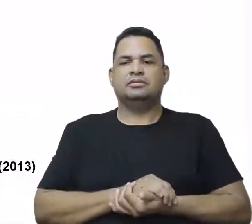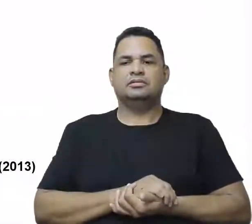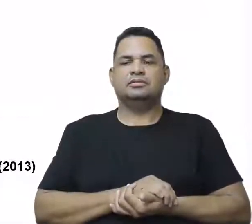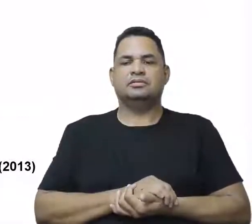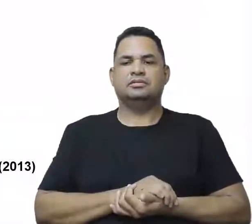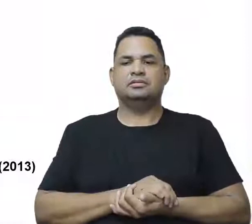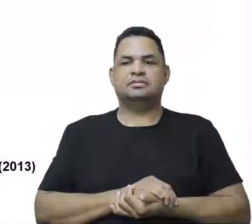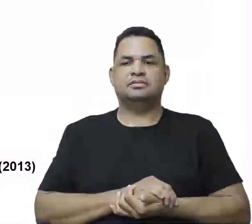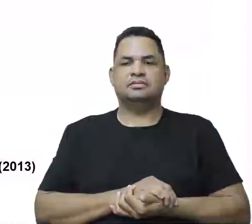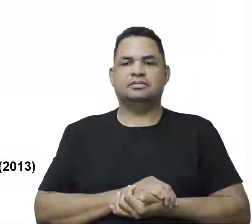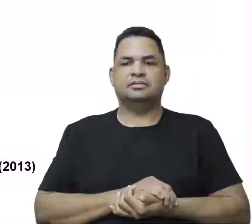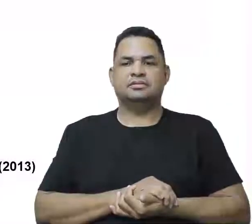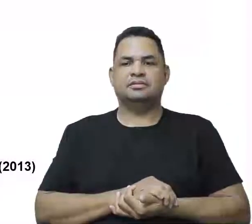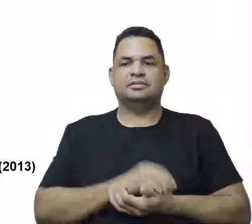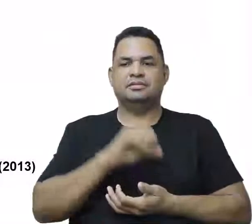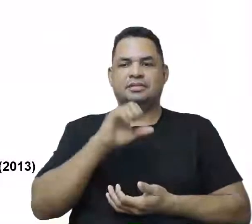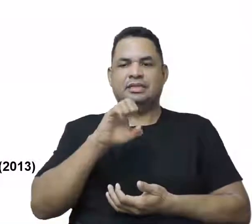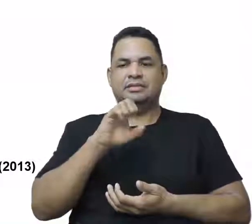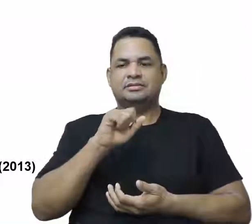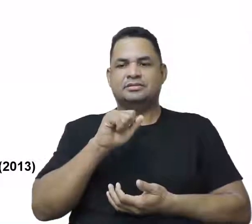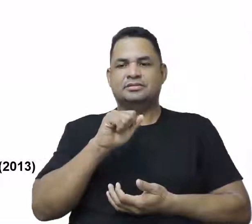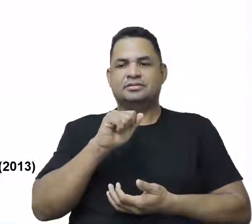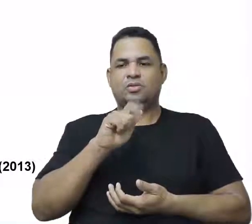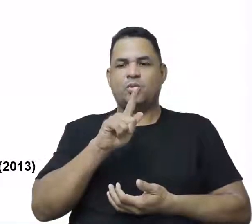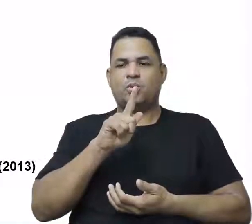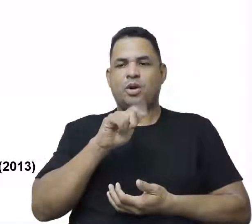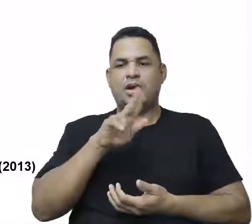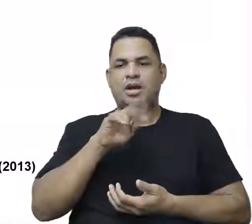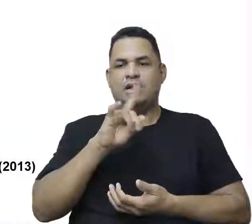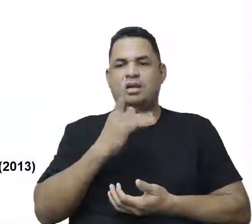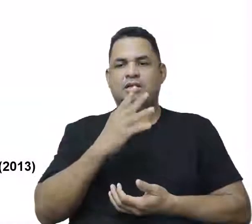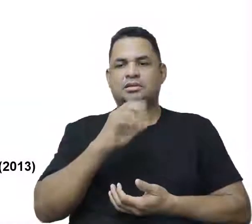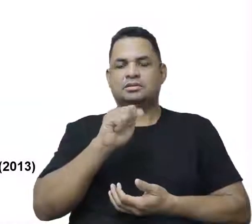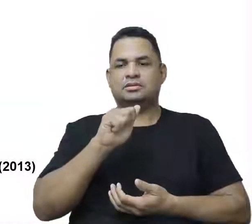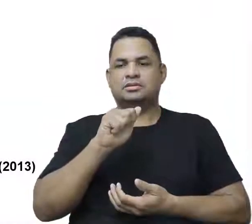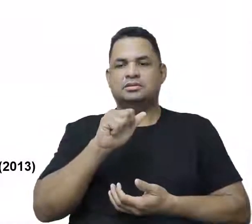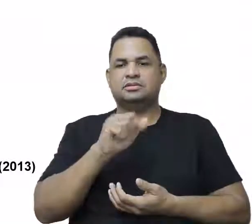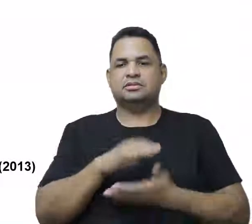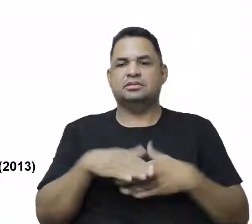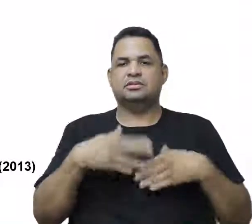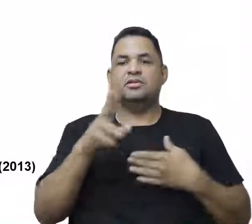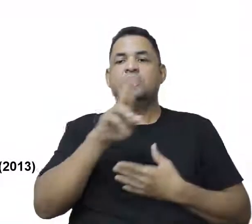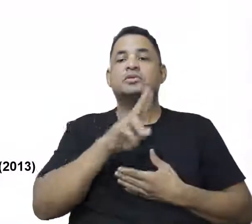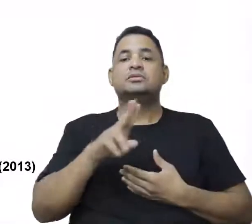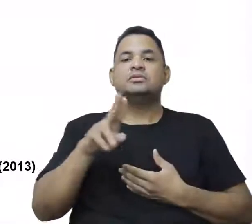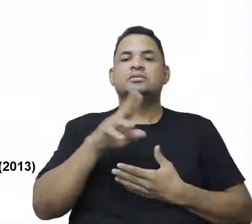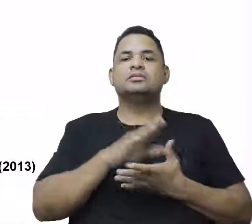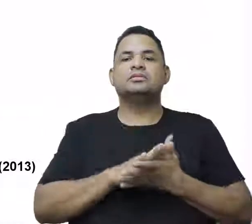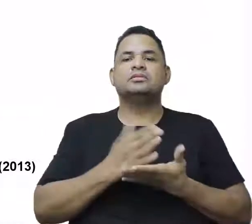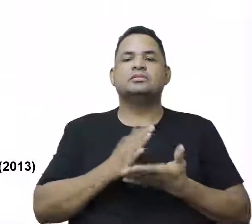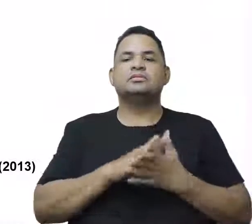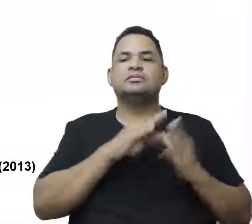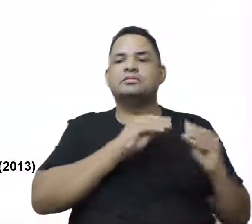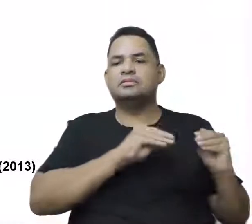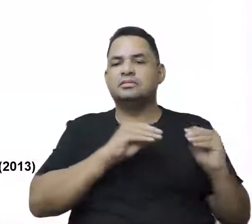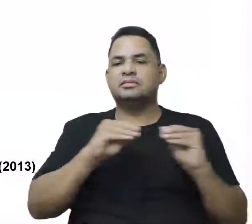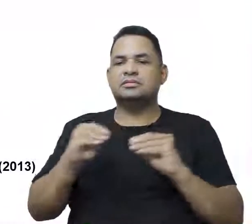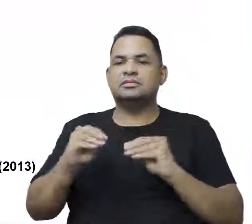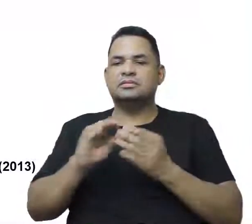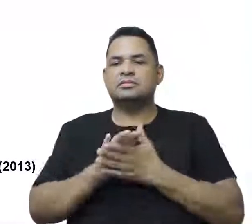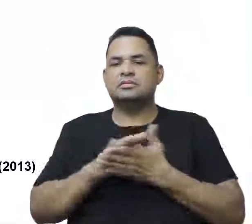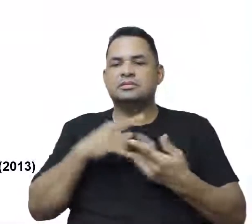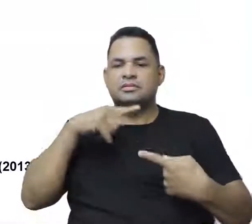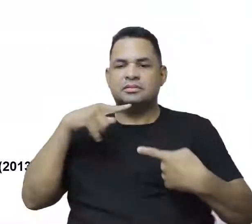palavra, olhada de esguelhas. Que esguelha, né? Que nomezinho, né? É usado para quê, professora? Ele é usado para transmitir